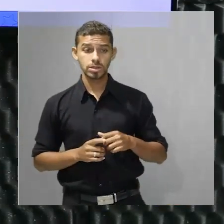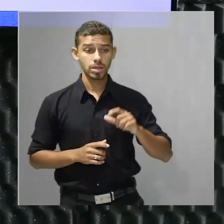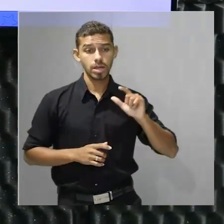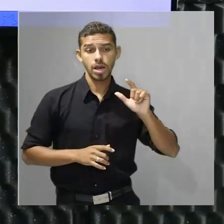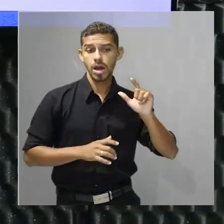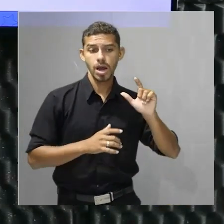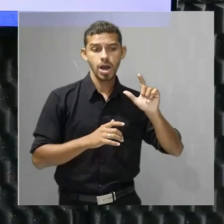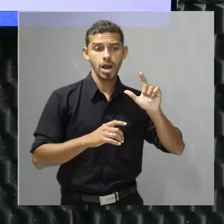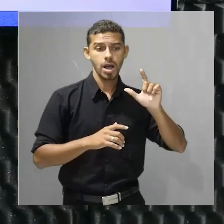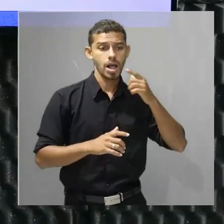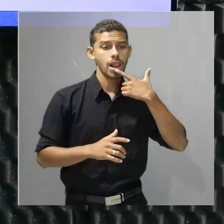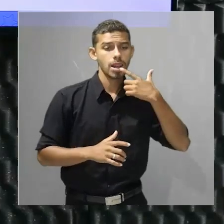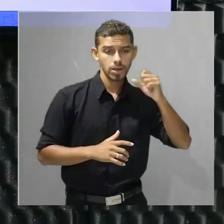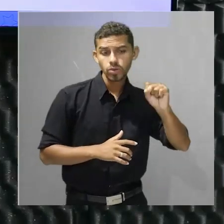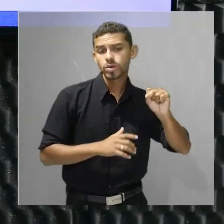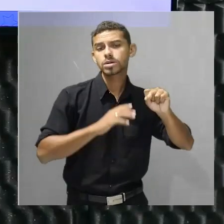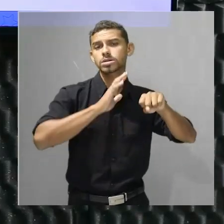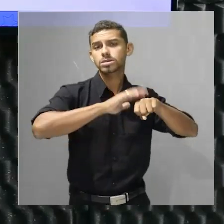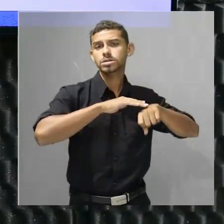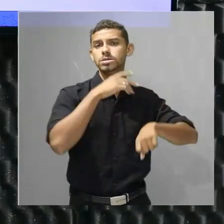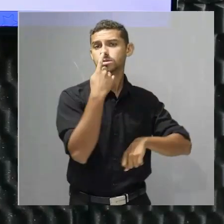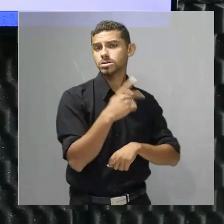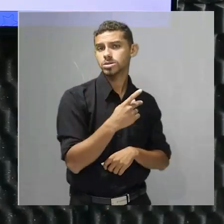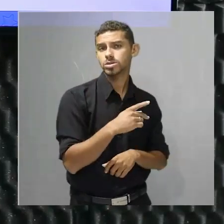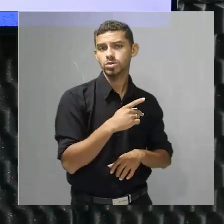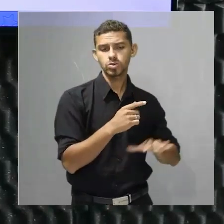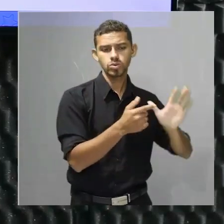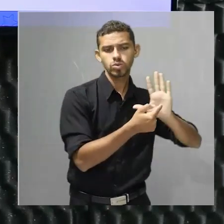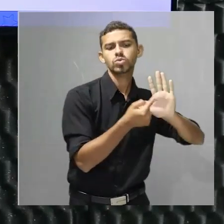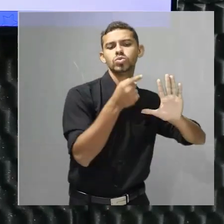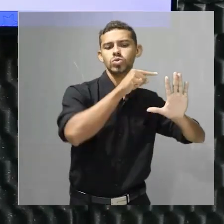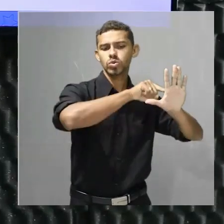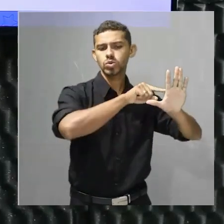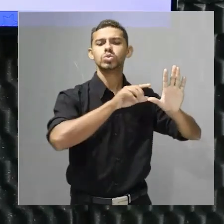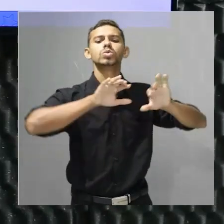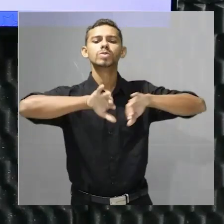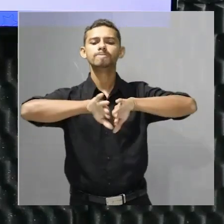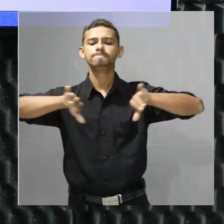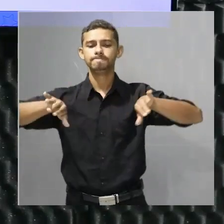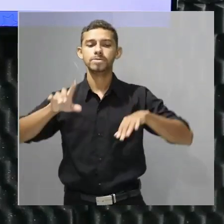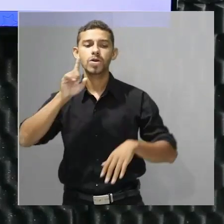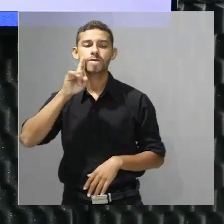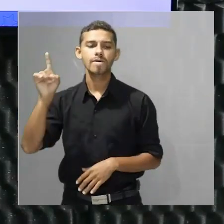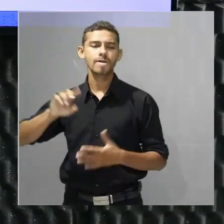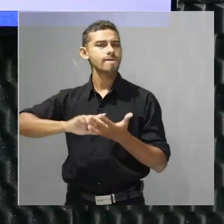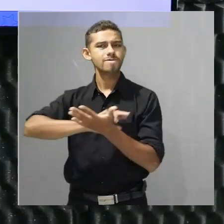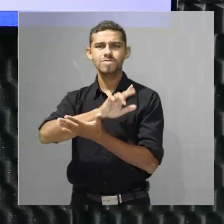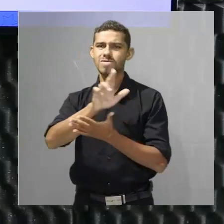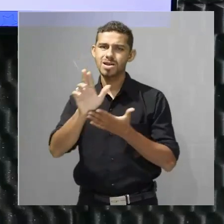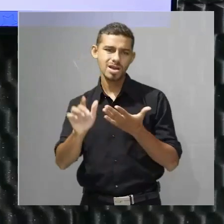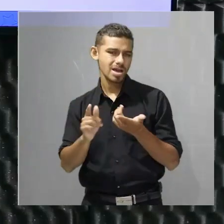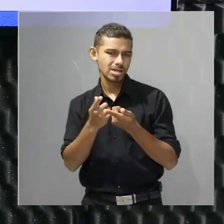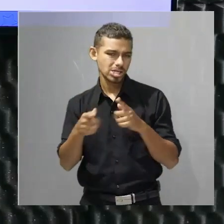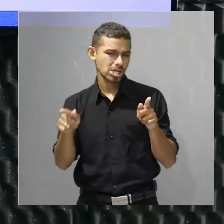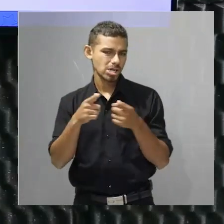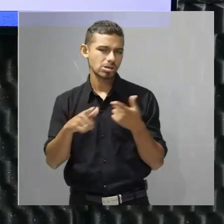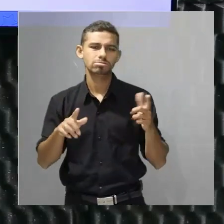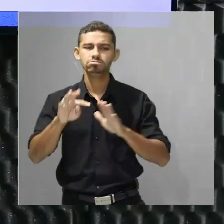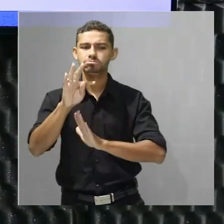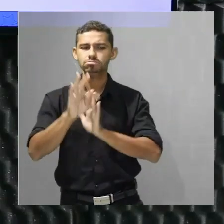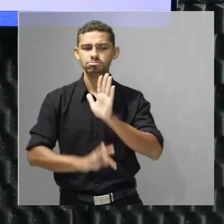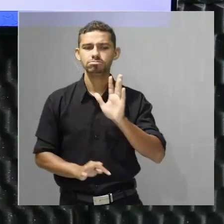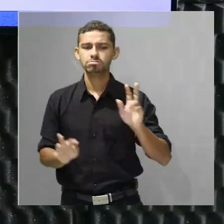vamos aqui é são diversas vocês vão se deparar com diversos gêneros textuais vocês vão se deparar com tirinhas